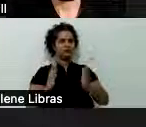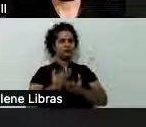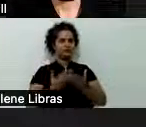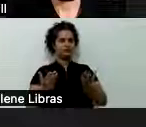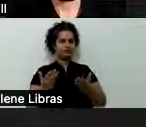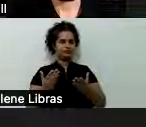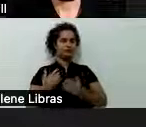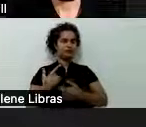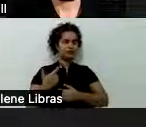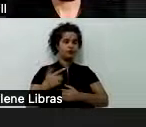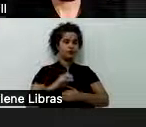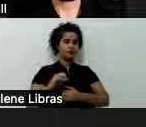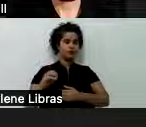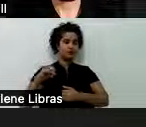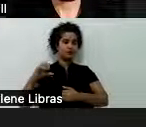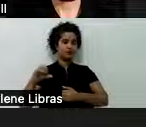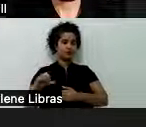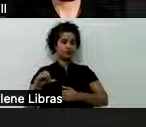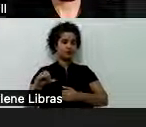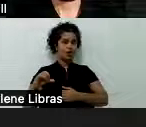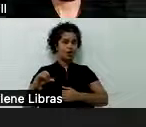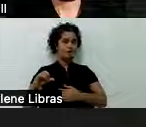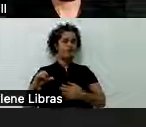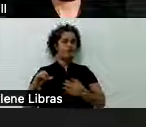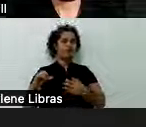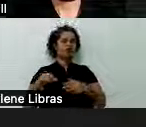que em 2009 foi fechado o trânsito